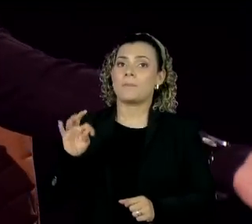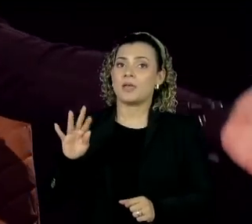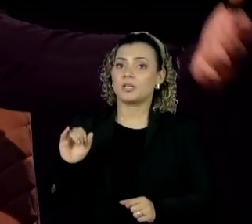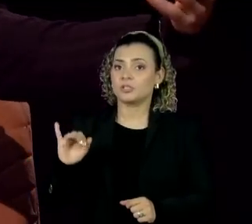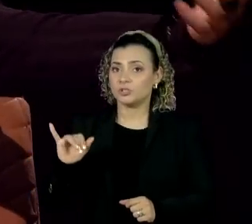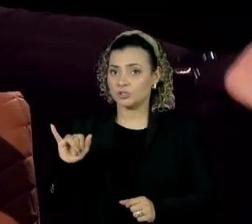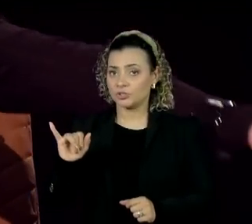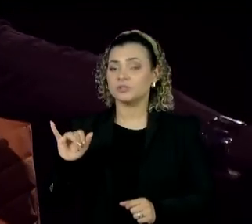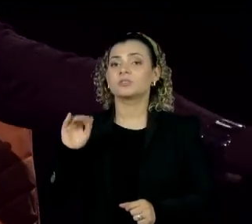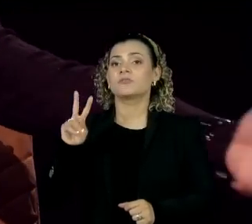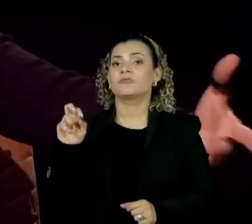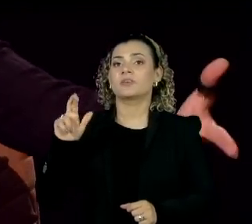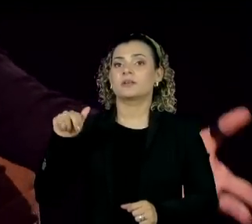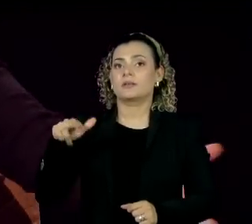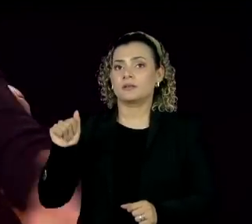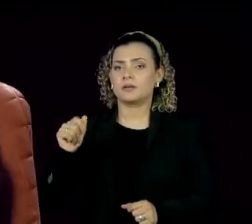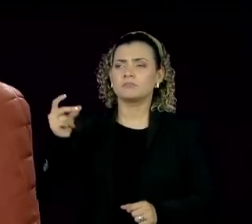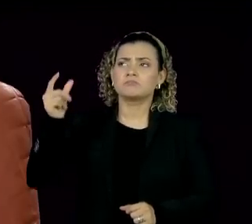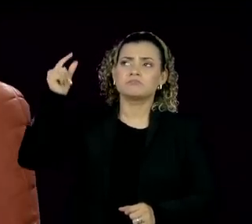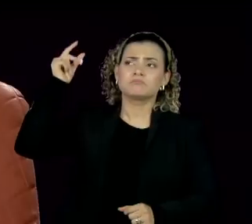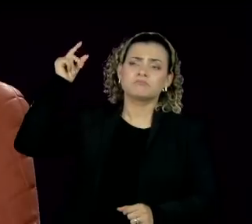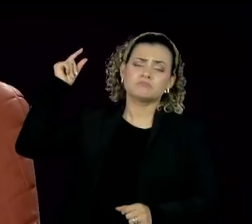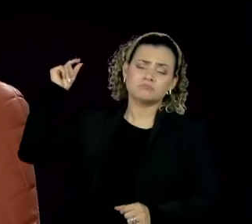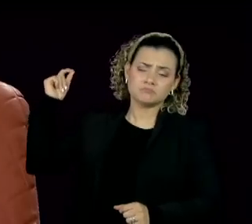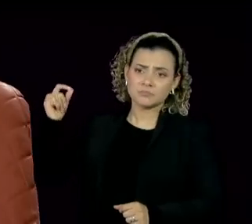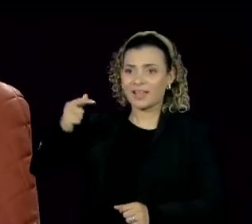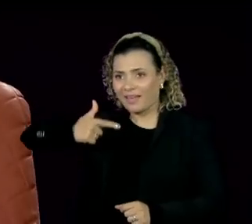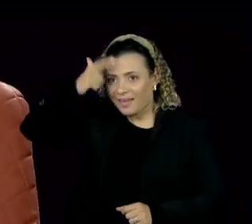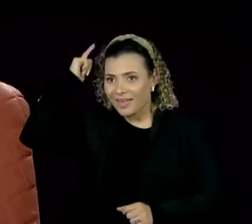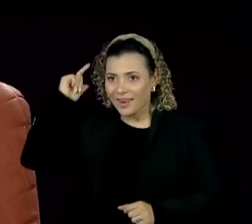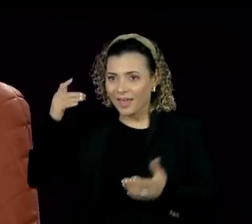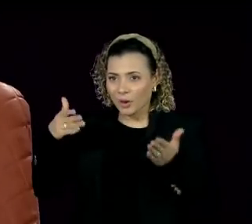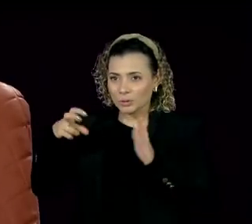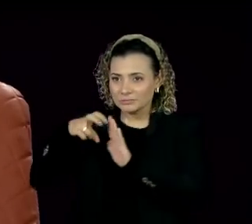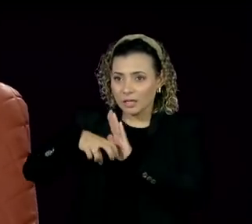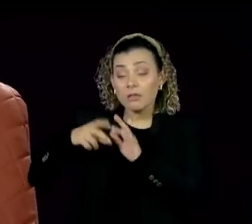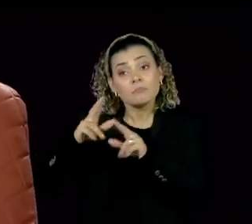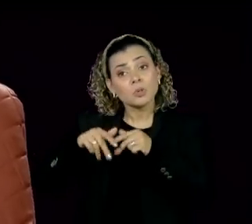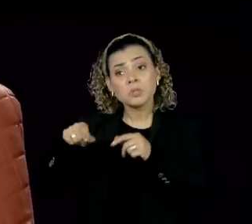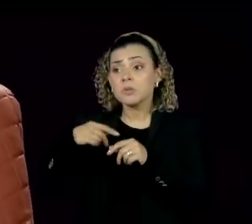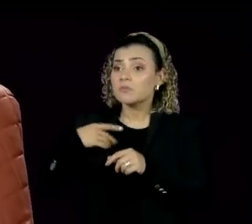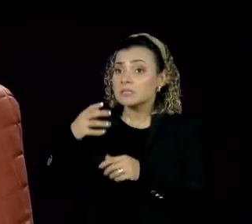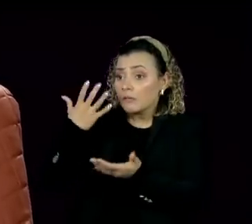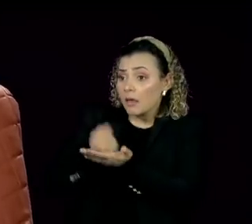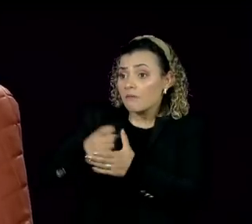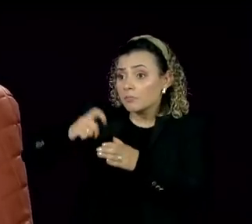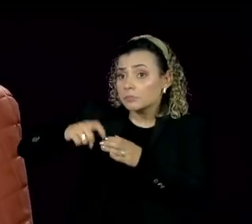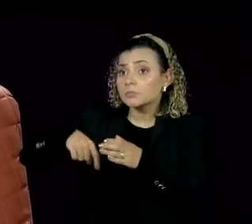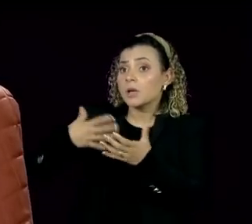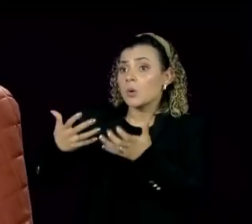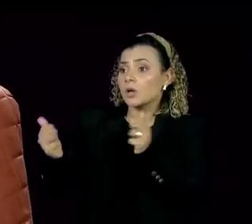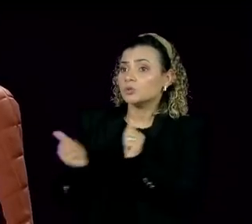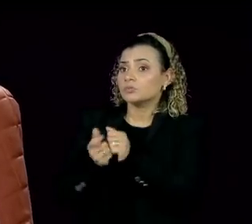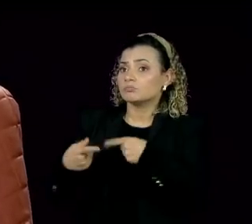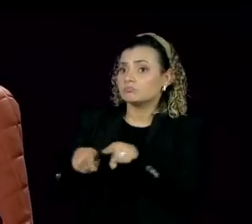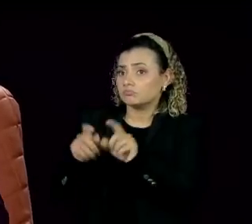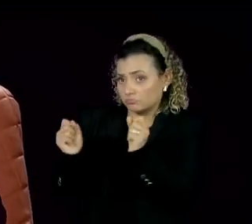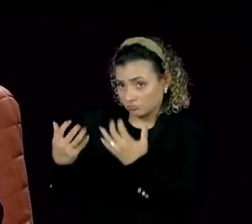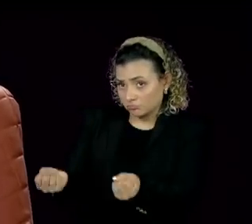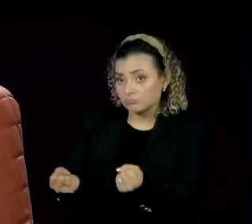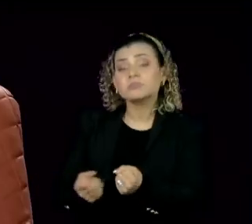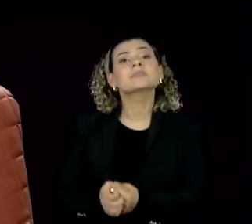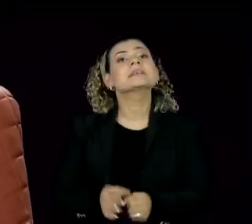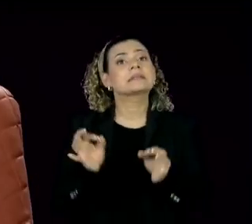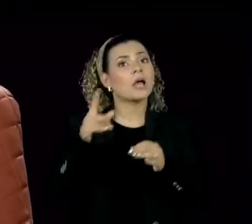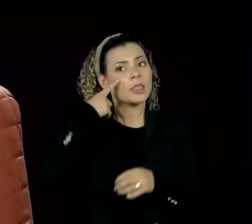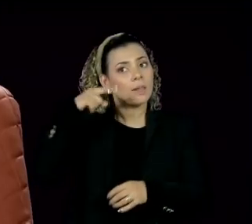Fernanda, não te vejo há tanto tempo, desde a época da Blitz. Nossa, como você está cantando bem. Quando você fizer um disco solo, me chama que eu quero produzir. E eu falei, Herbert, daqui a